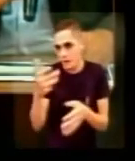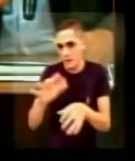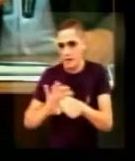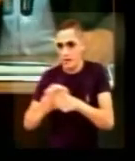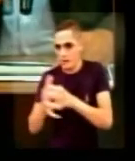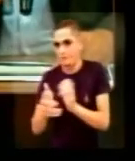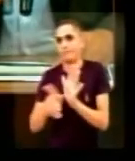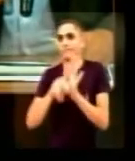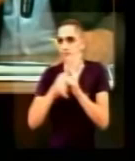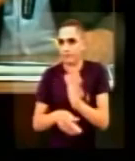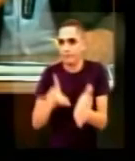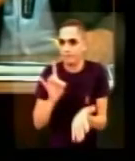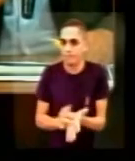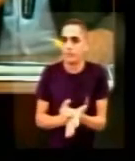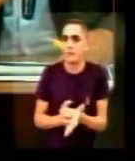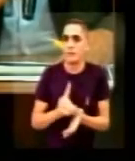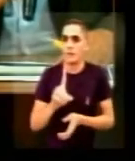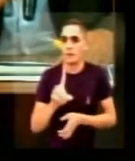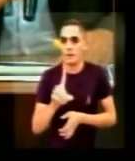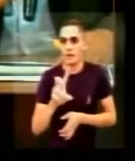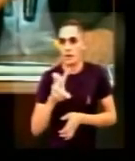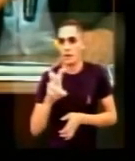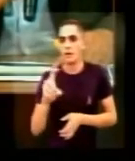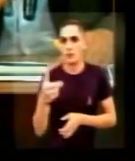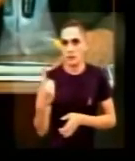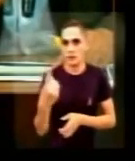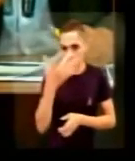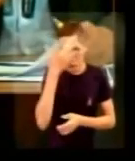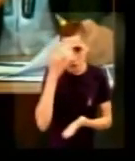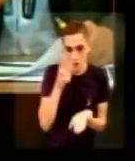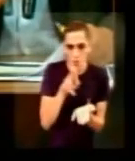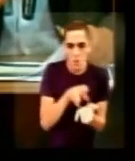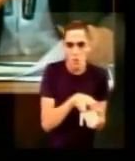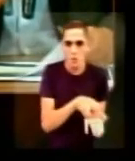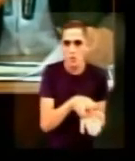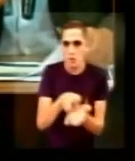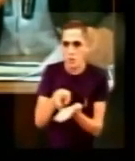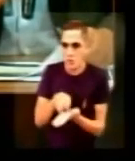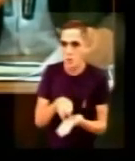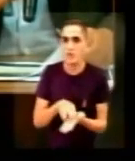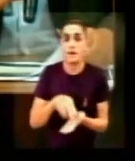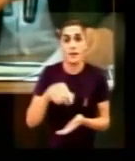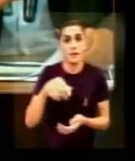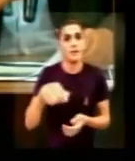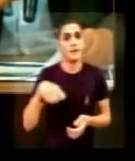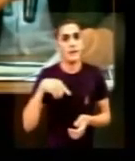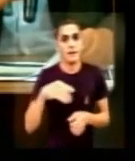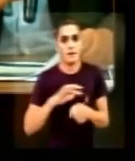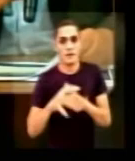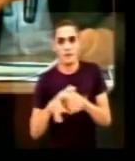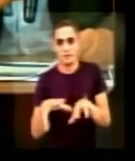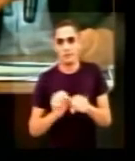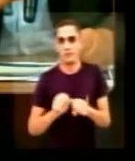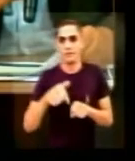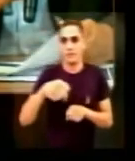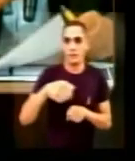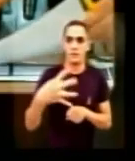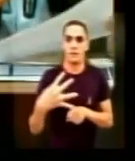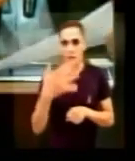nós estamos com 151 casos internados, sendo 74 em UTIs